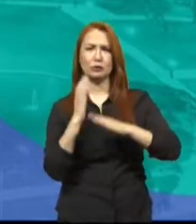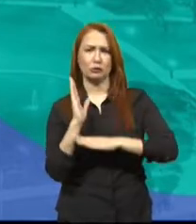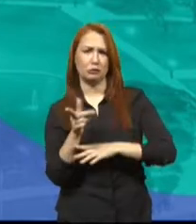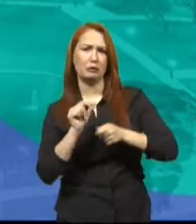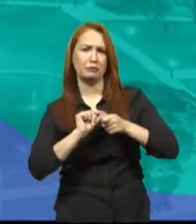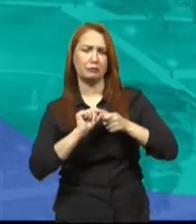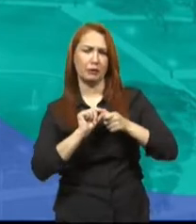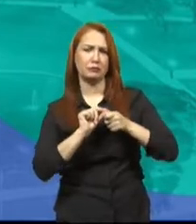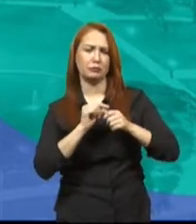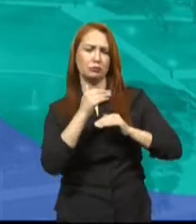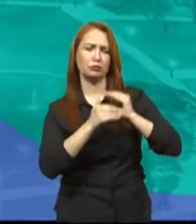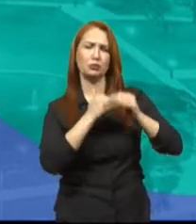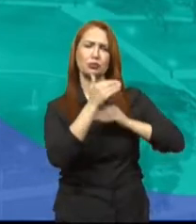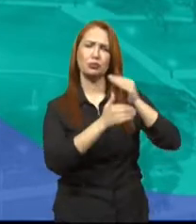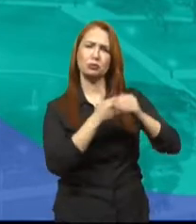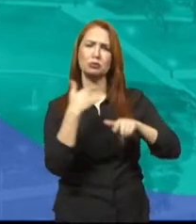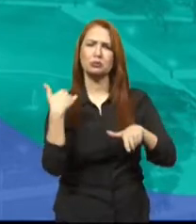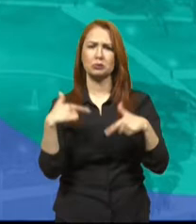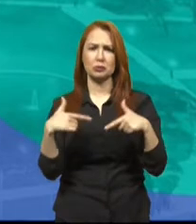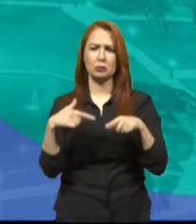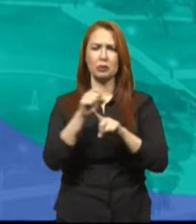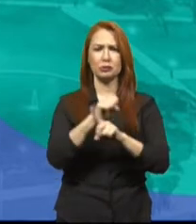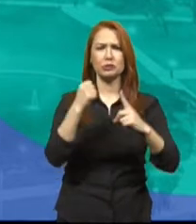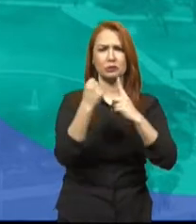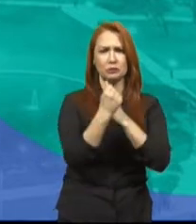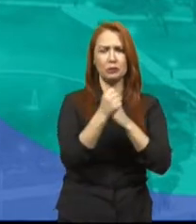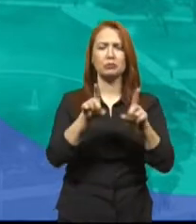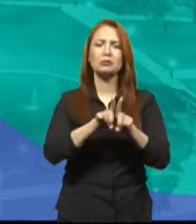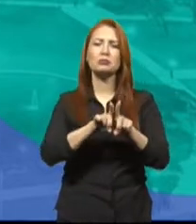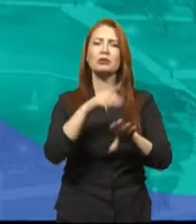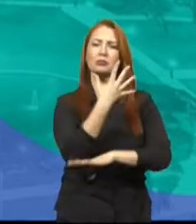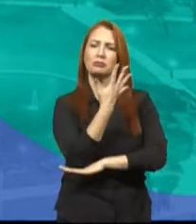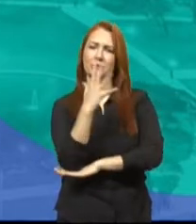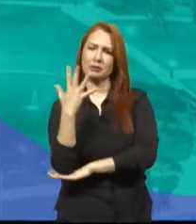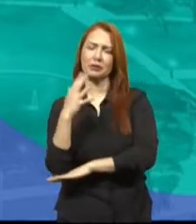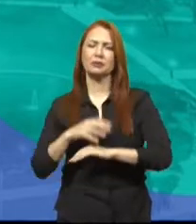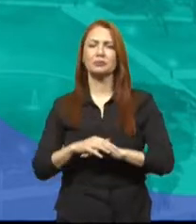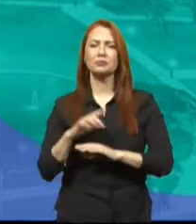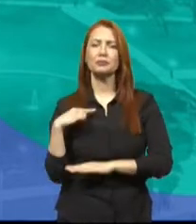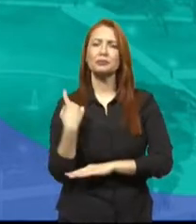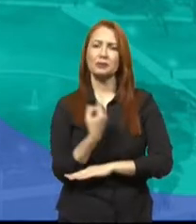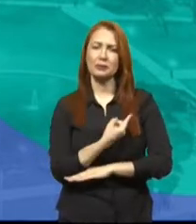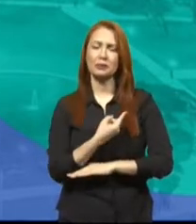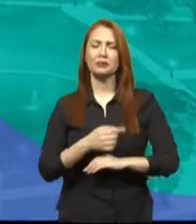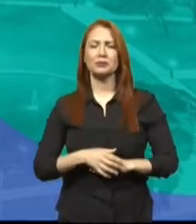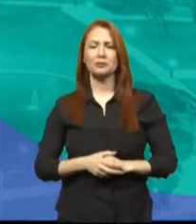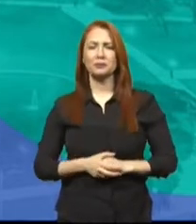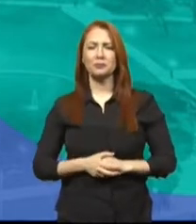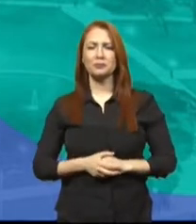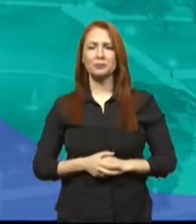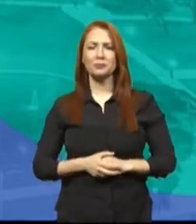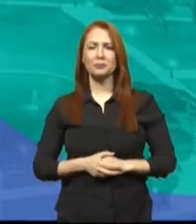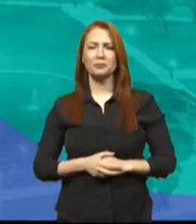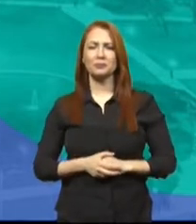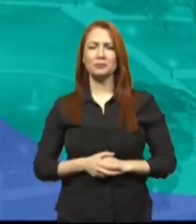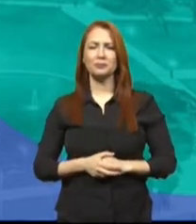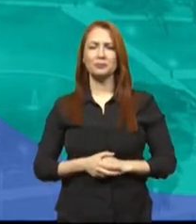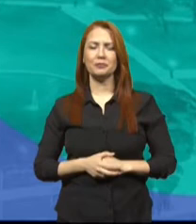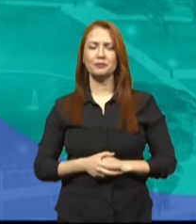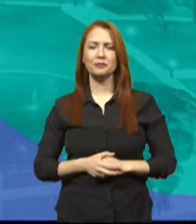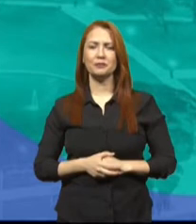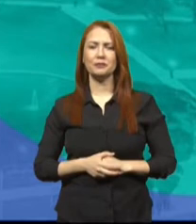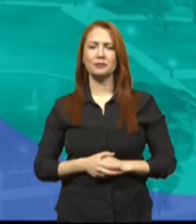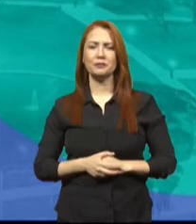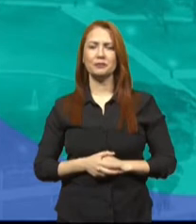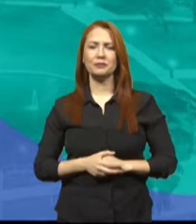trabalho social e ambiental, para nós, a cooperativa, tanto a